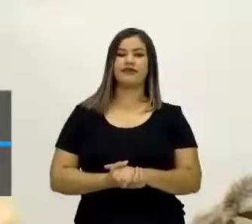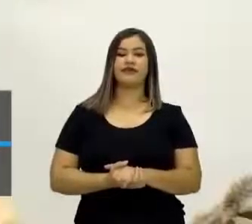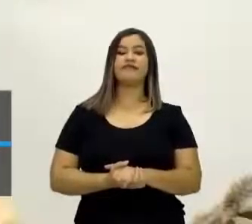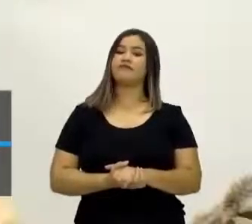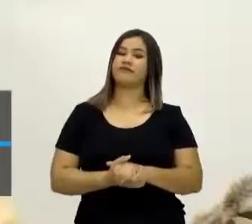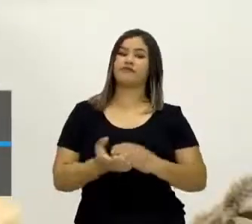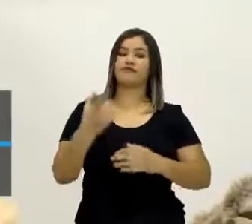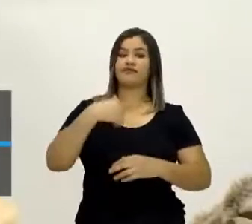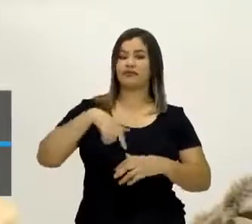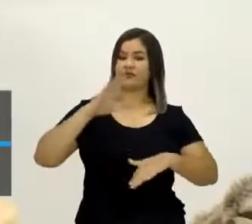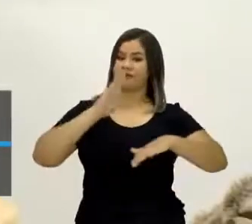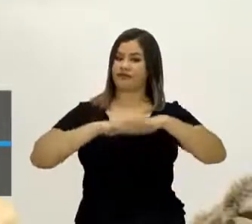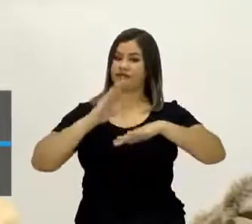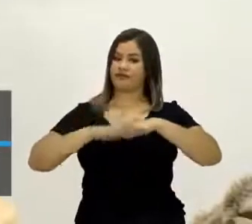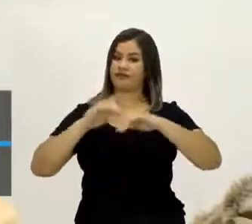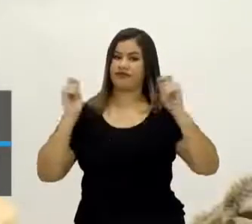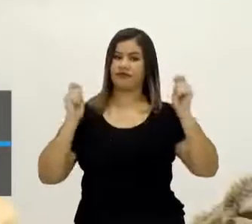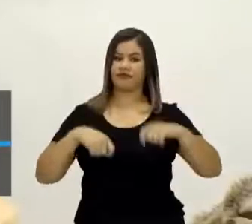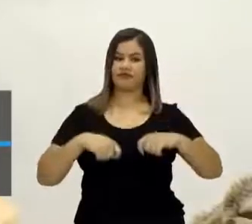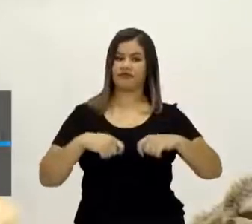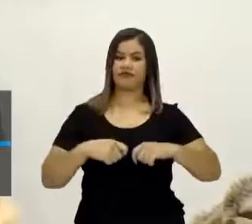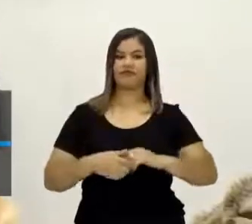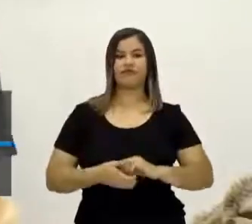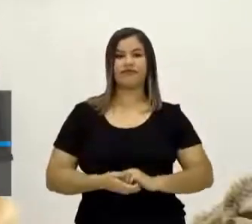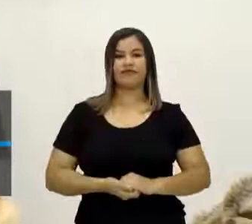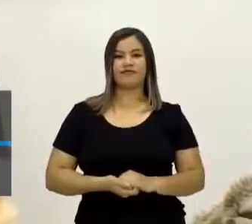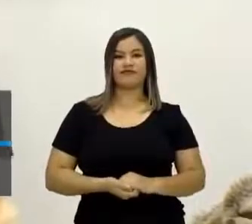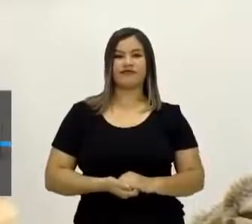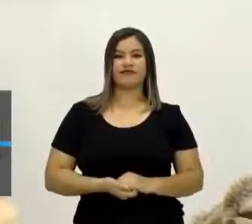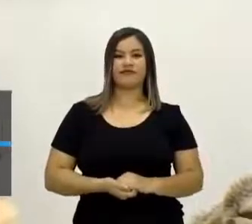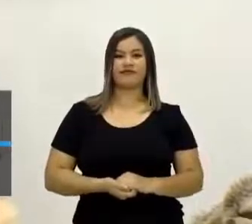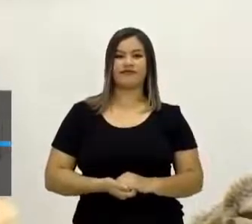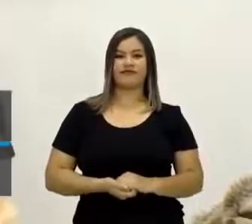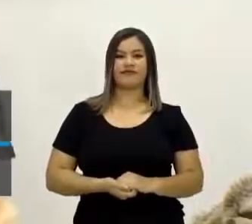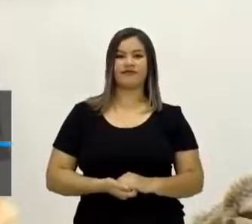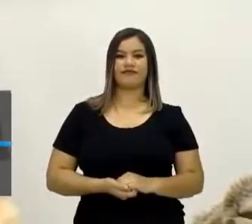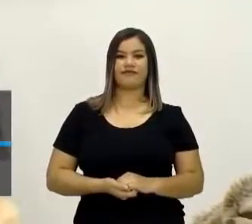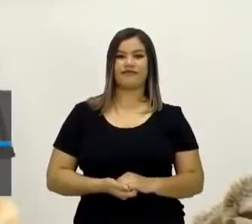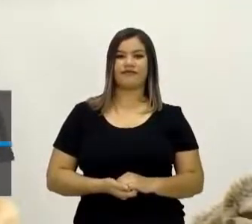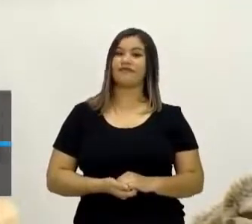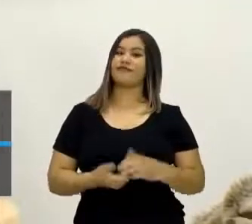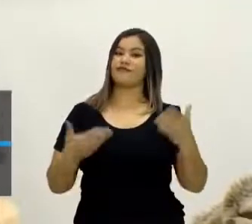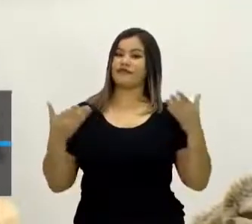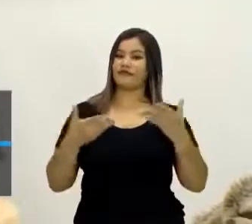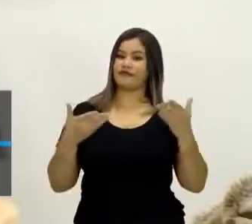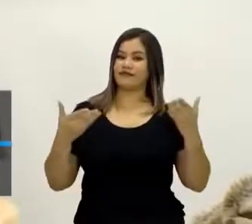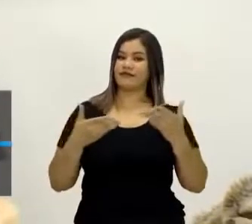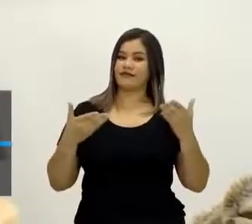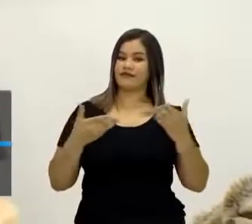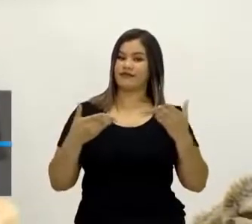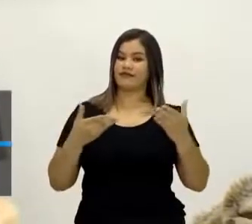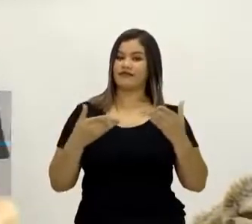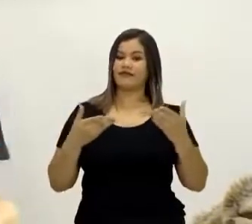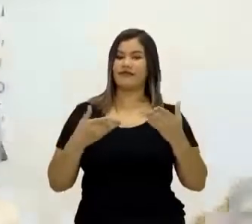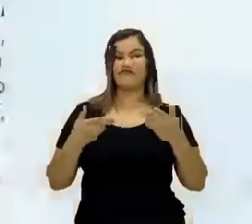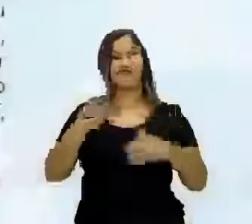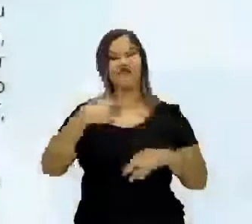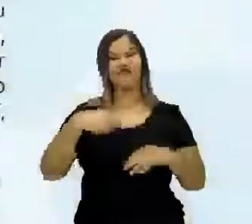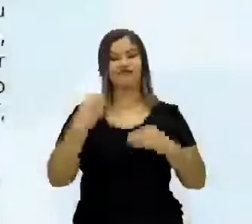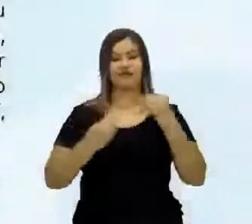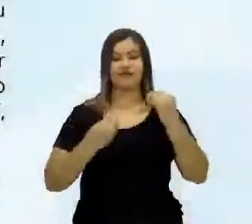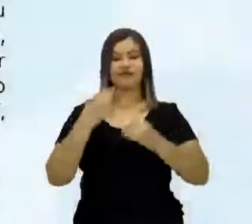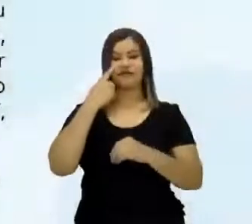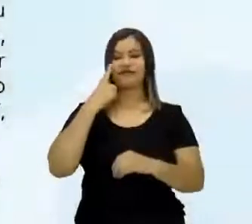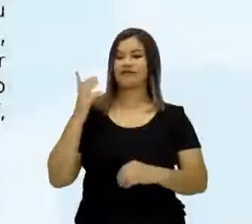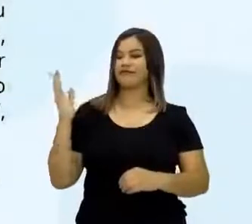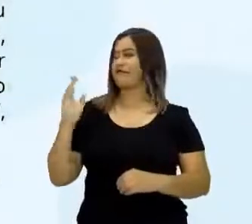estar em qualquer lugar. Vamos lá. Agora, olha, nós vamos fazer o seguinte. Pode colocar o próximo